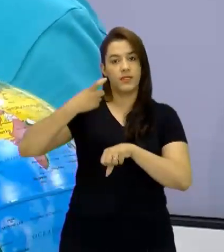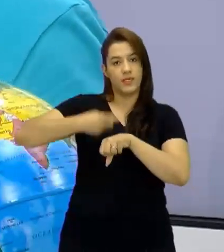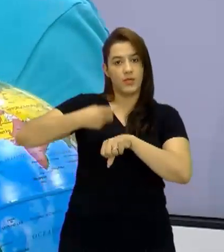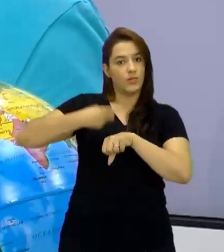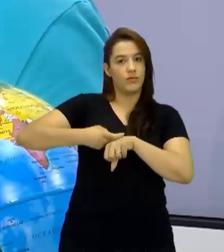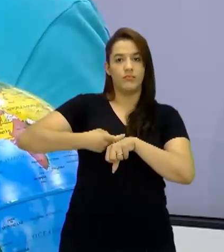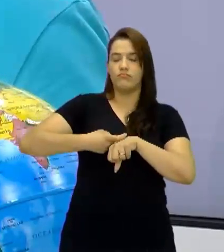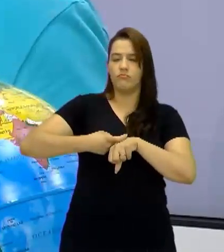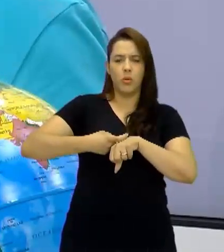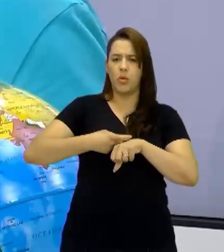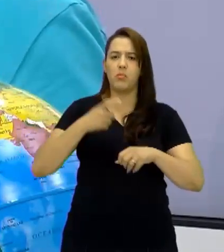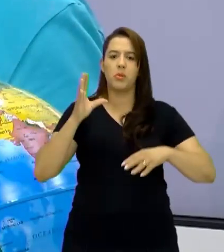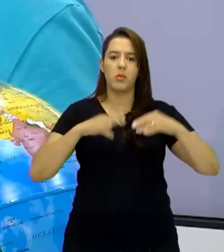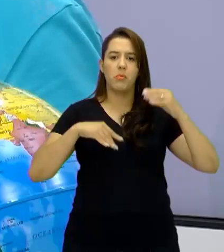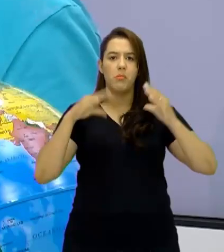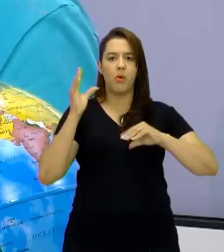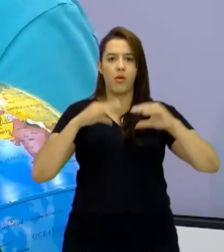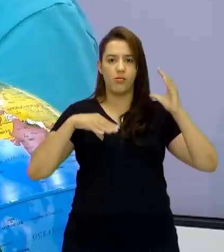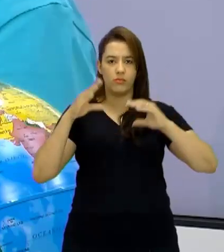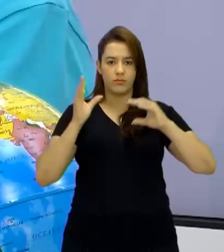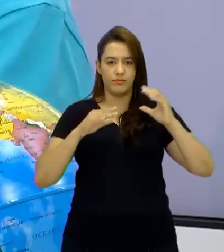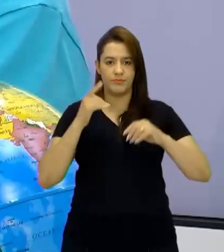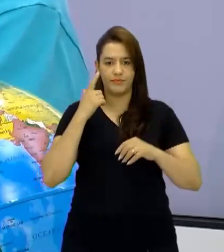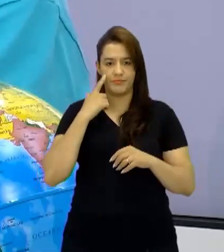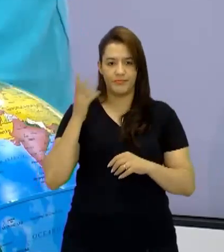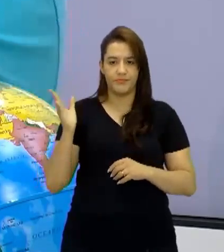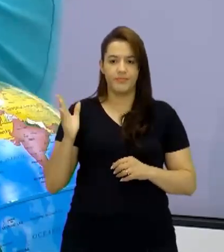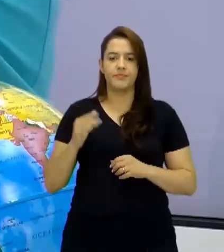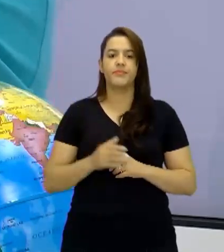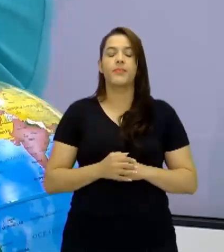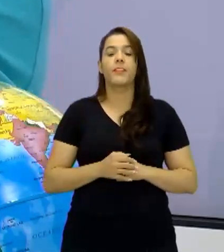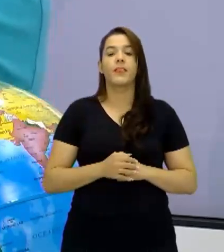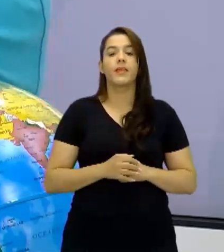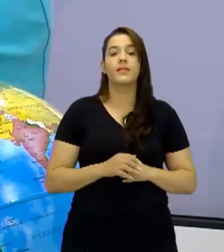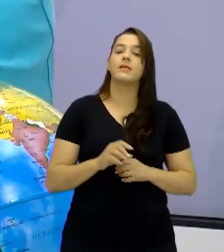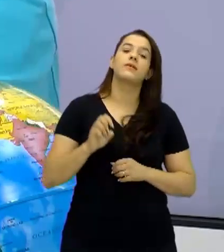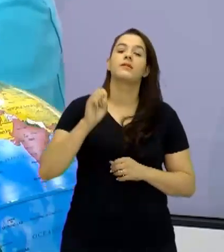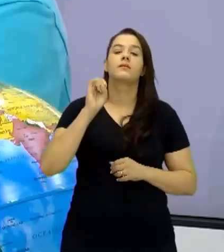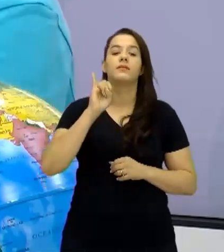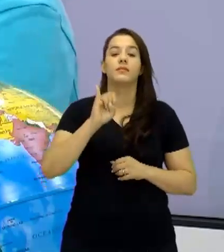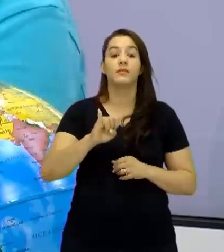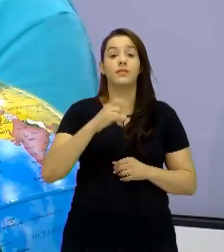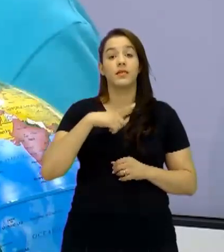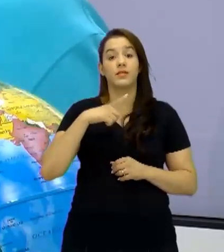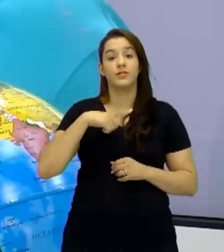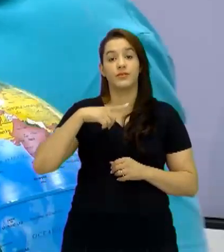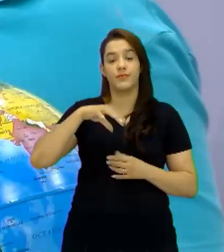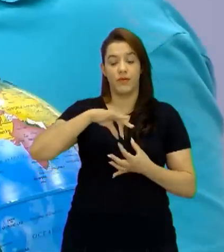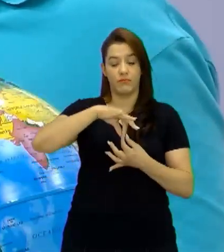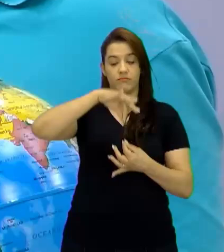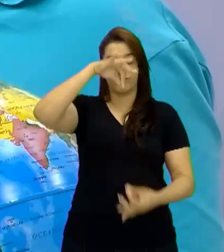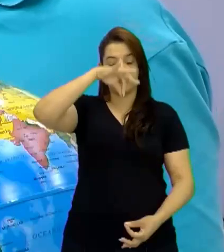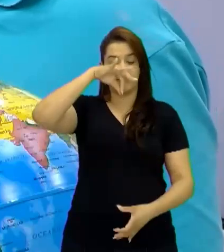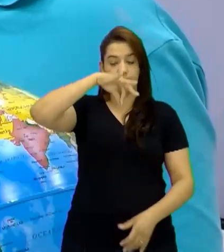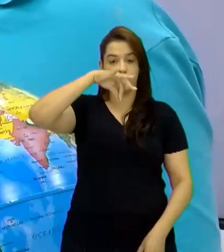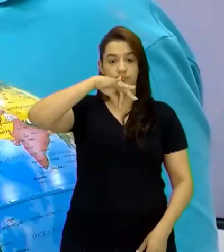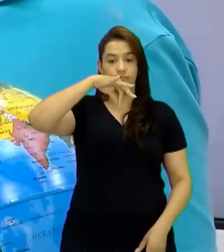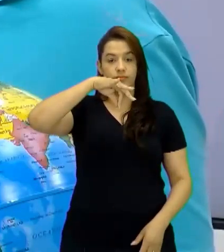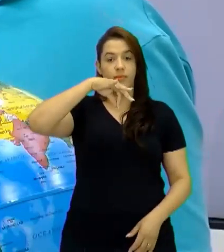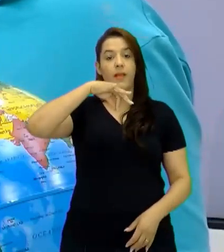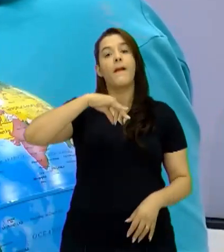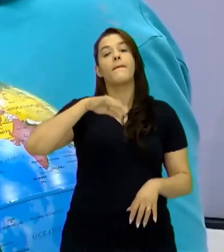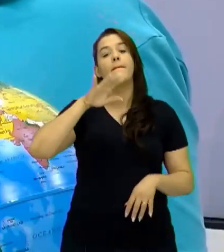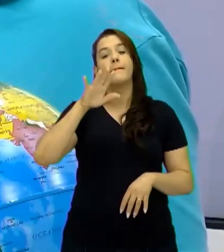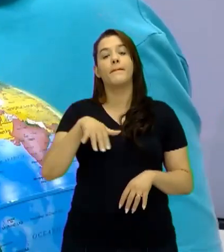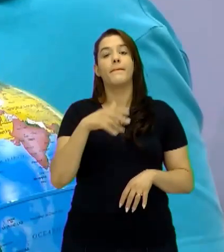Ó, ele é meio molenga e tal. E se eu tiver ele estático assim, ele pode dar uma aparência